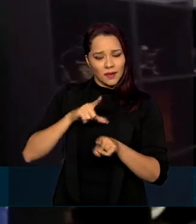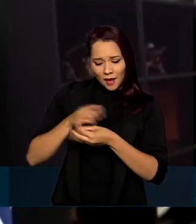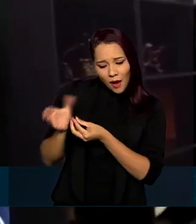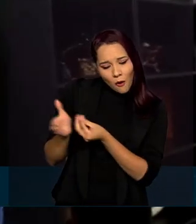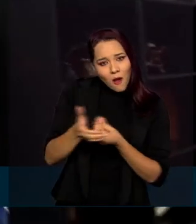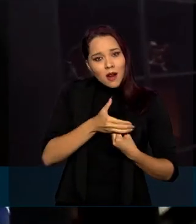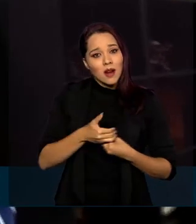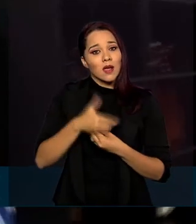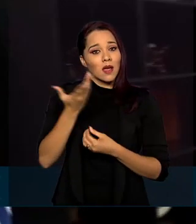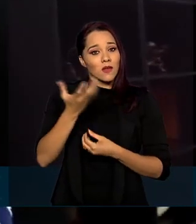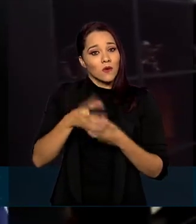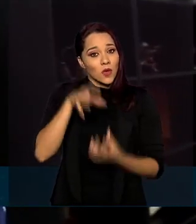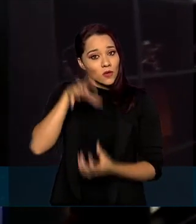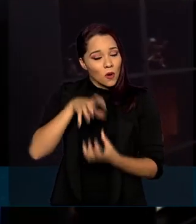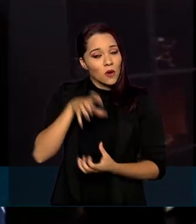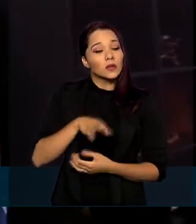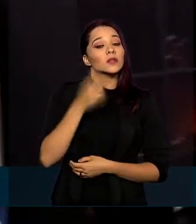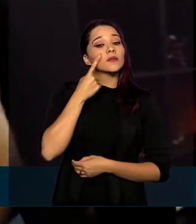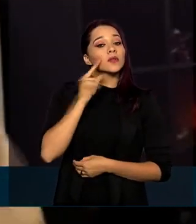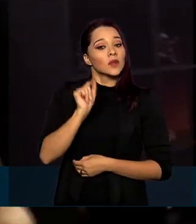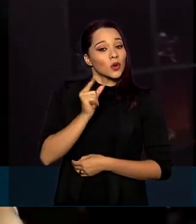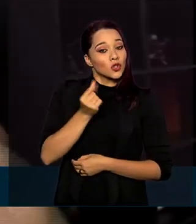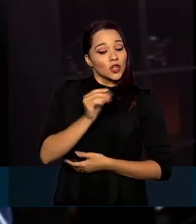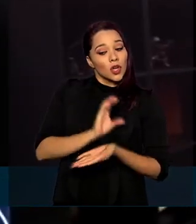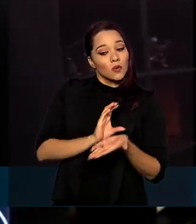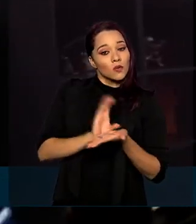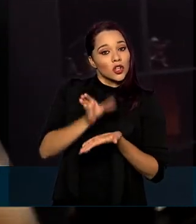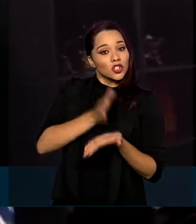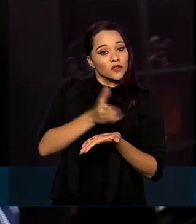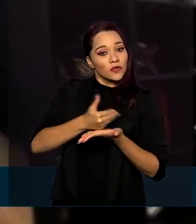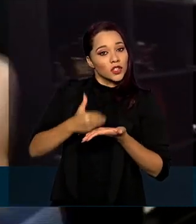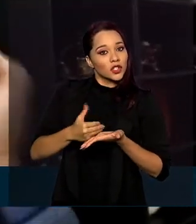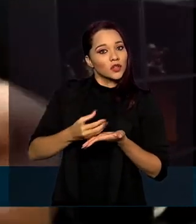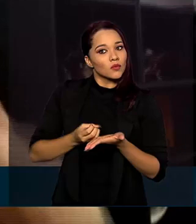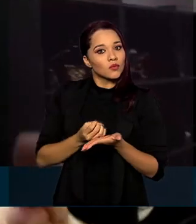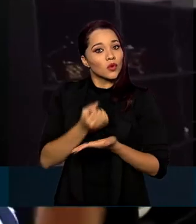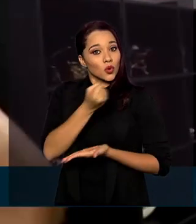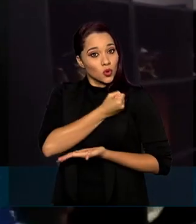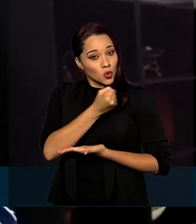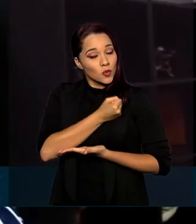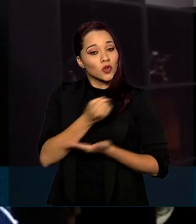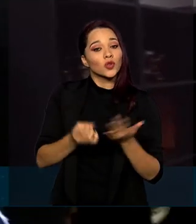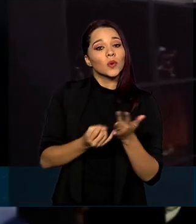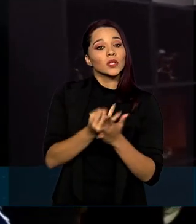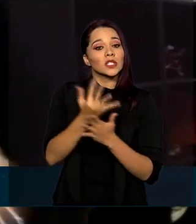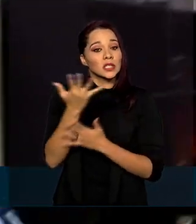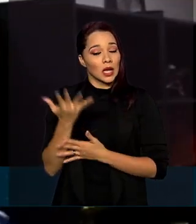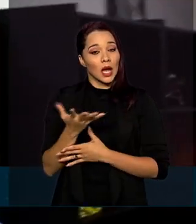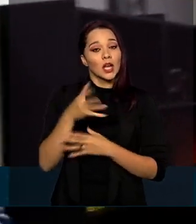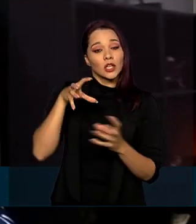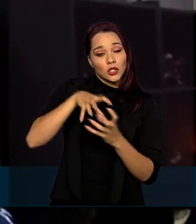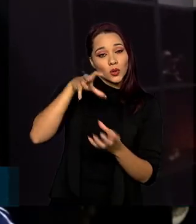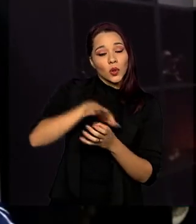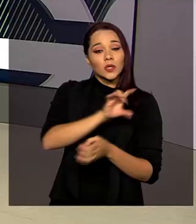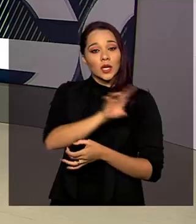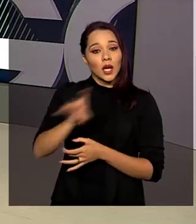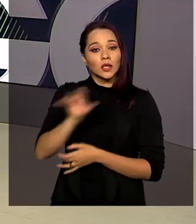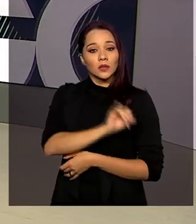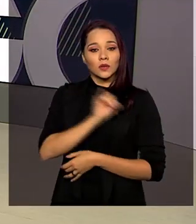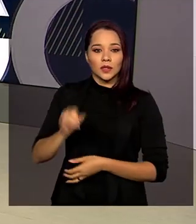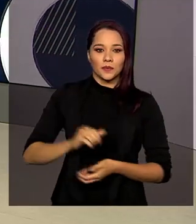idosos e veja só, o recurso vai ser dividido por número de idosos acolhidos em cada instituição.